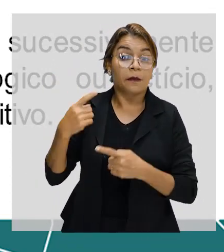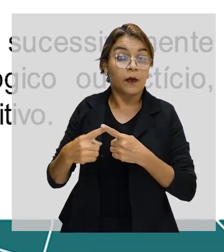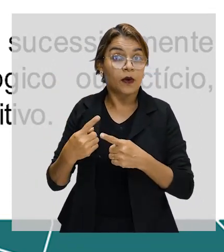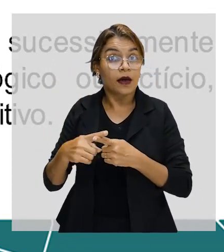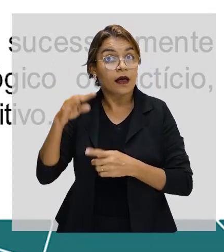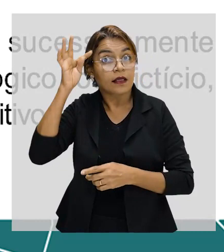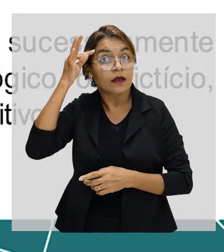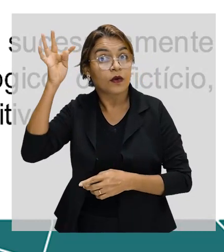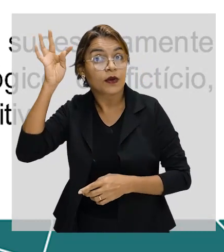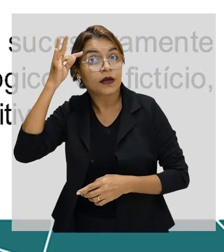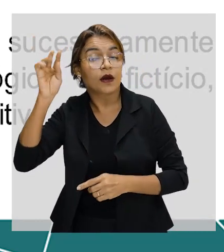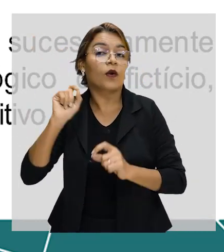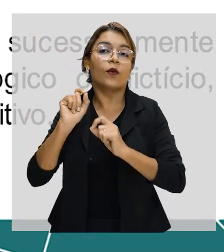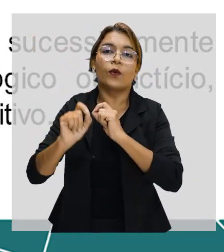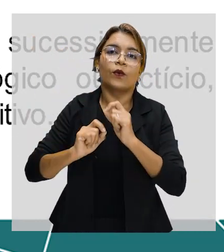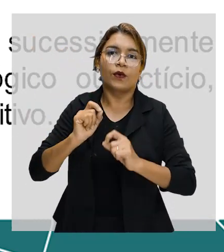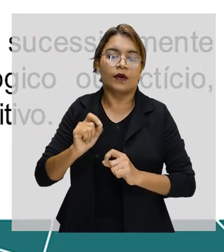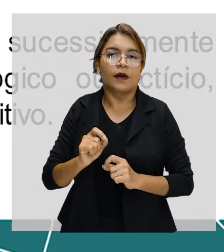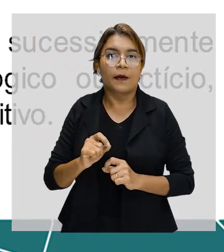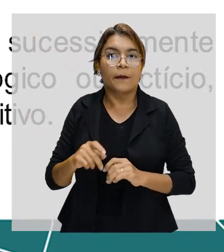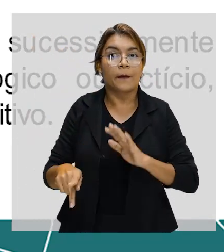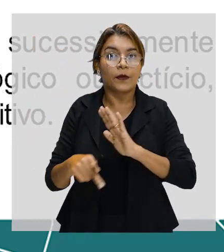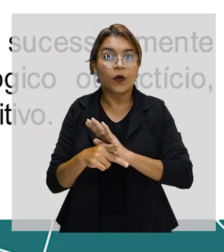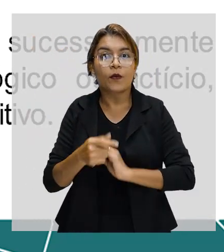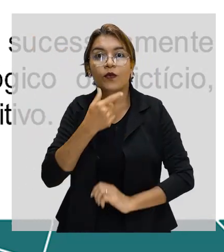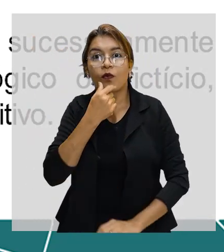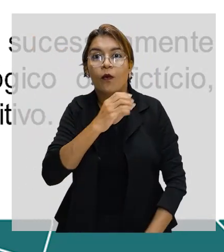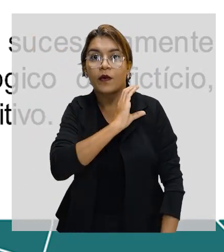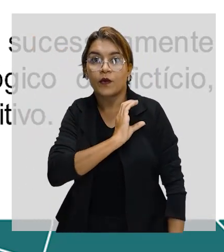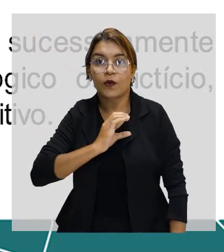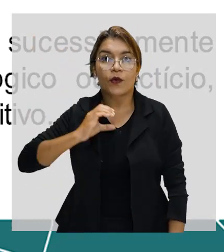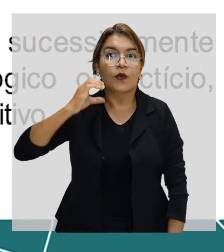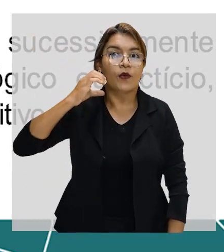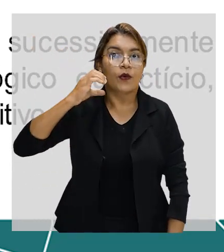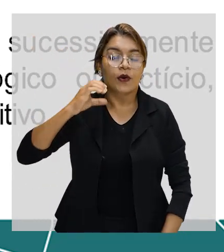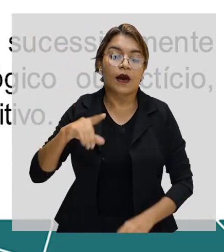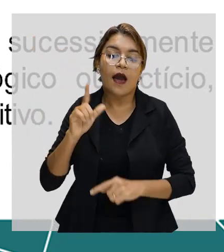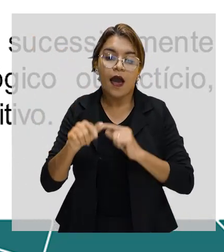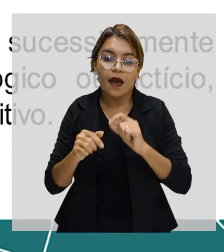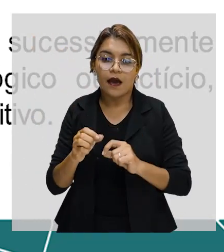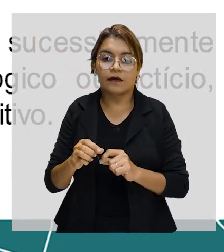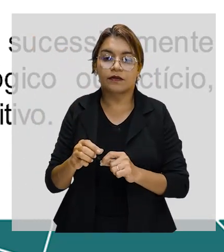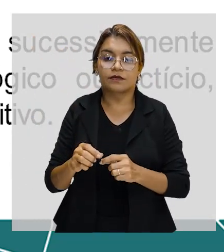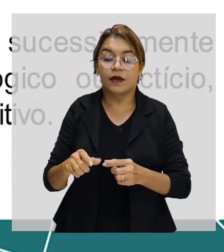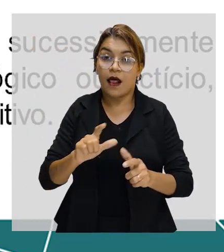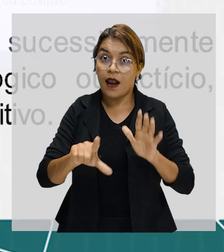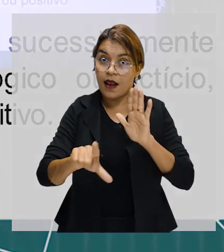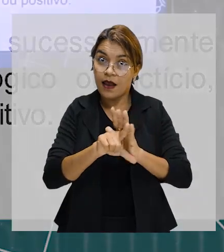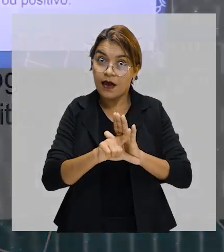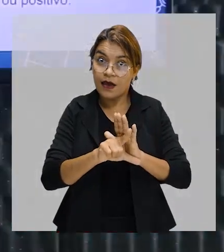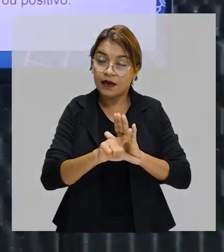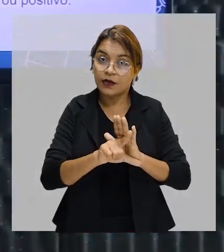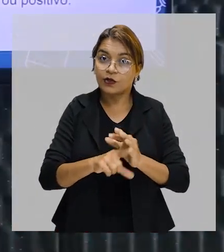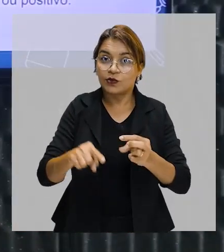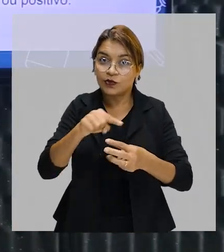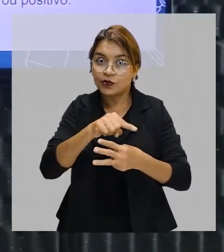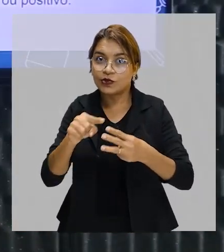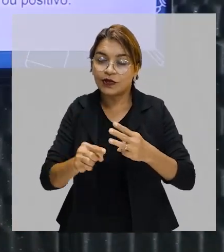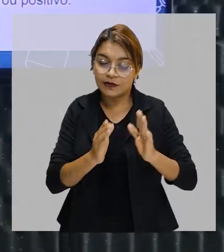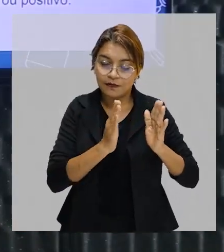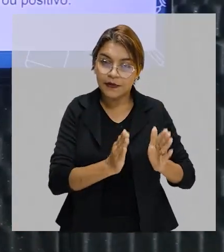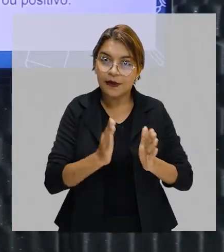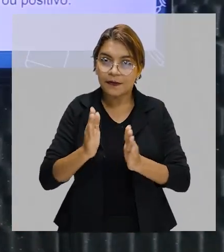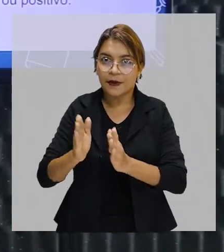teoria, que é uma teoria do Augusto Comte, chamada de Lei dos Três Estados. Olha só, nesse